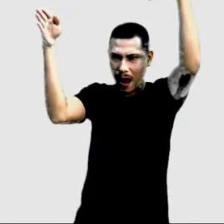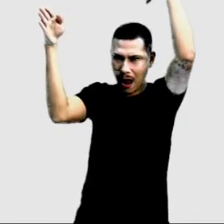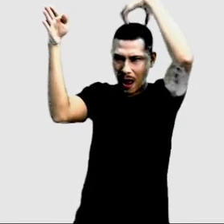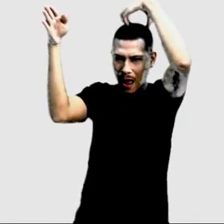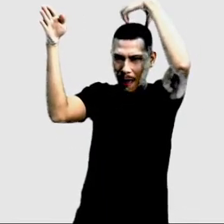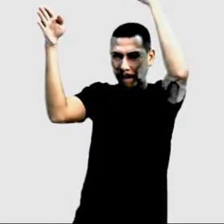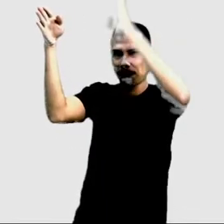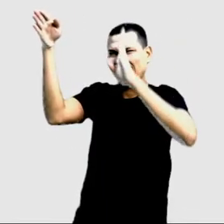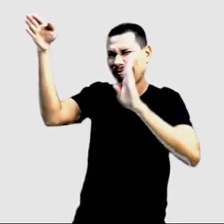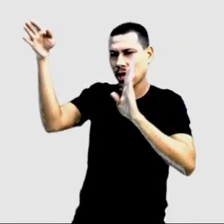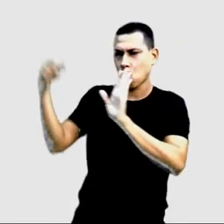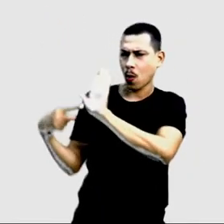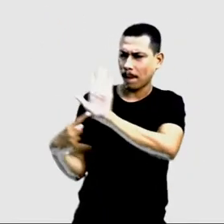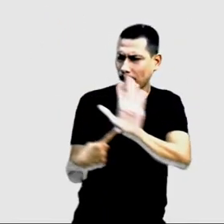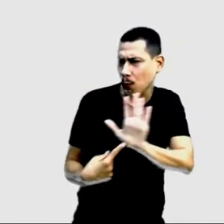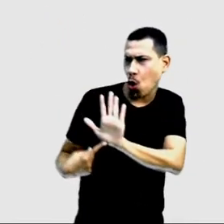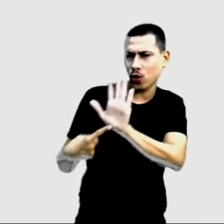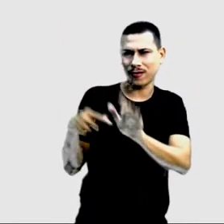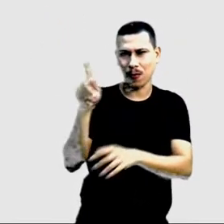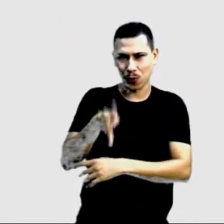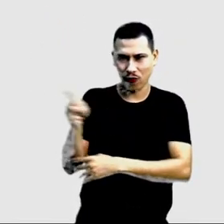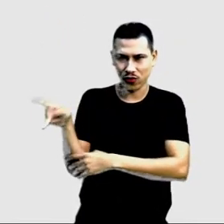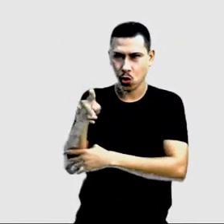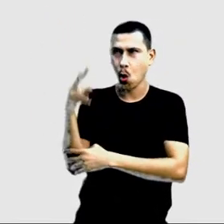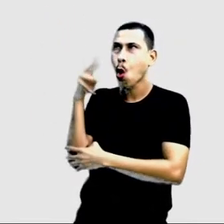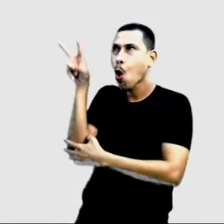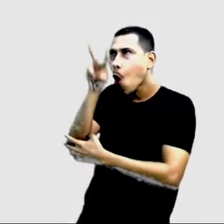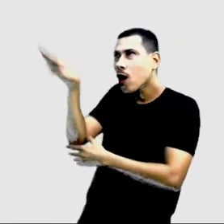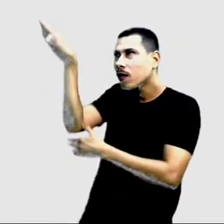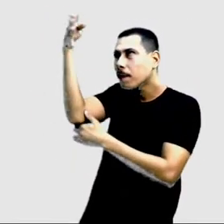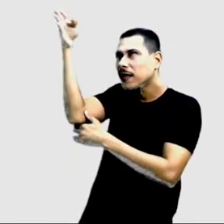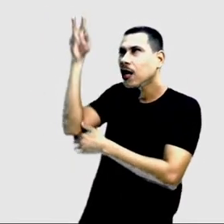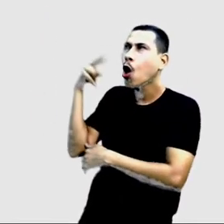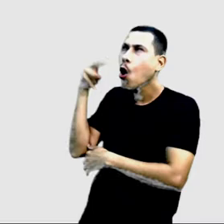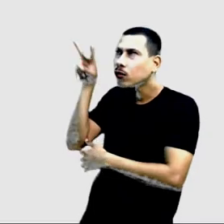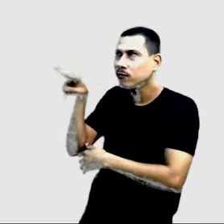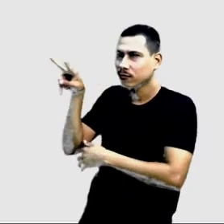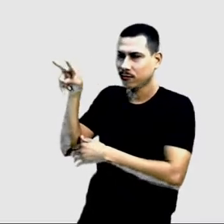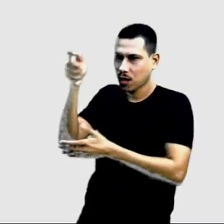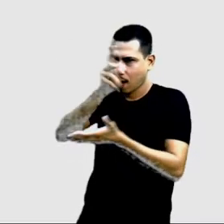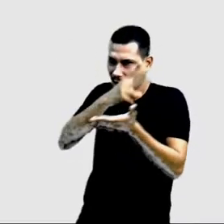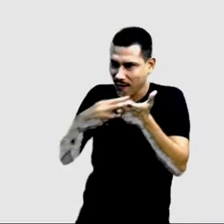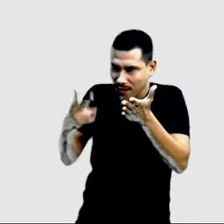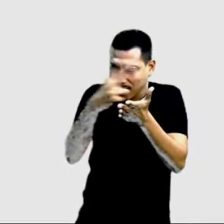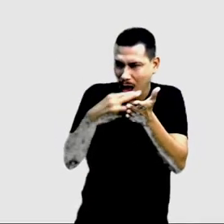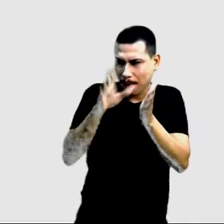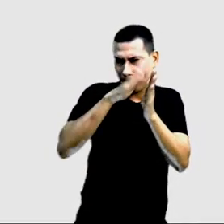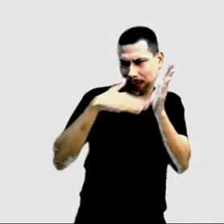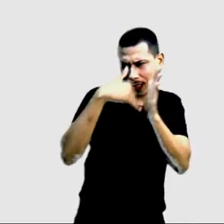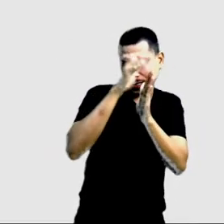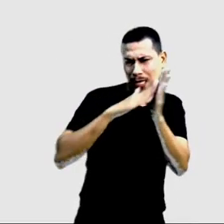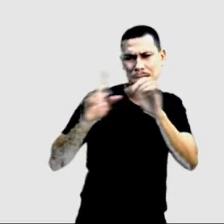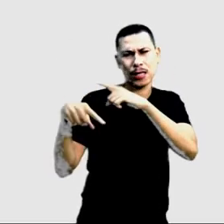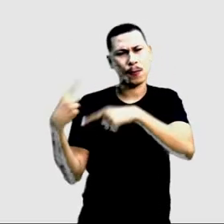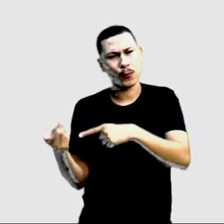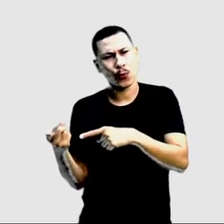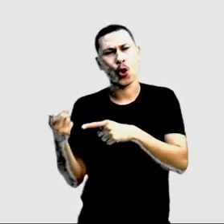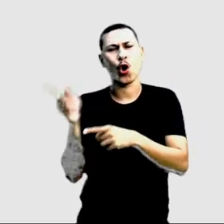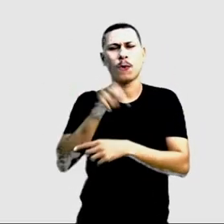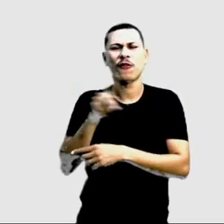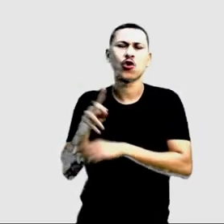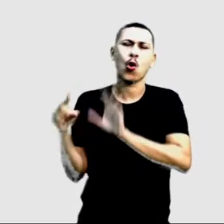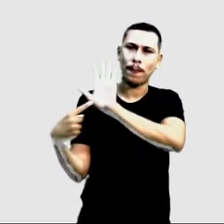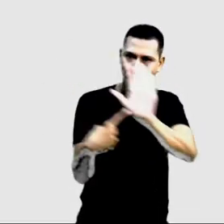e mostre ao seu professor. A bandeira do Império do Brasil é essa que vocês estão vendo. Vocês vão desenhar, pintar. Depois, mostrar ao professor